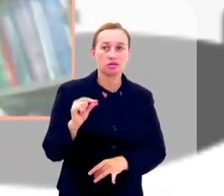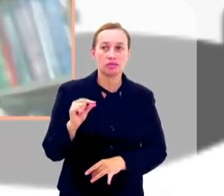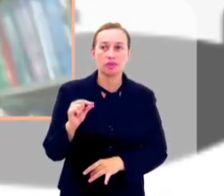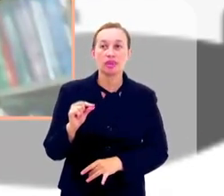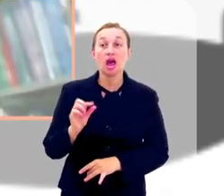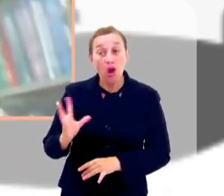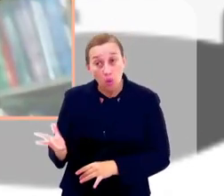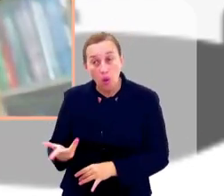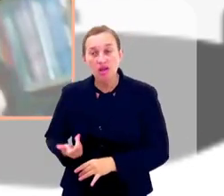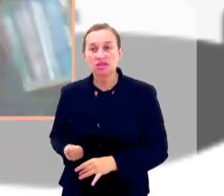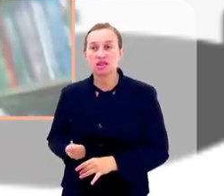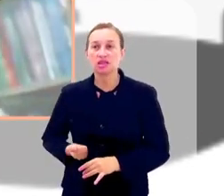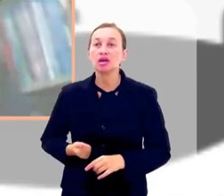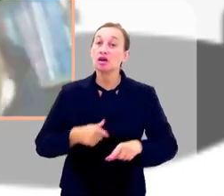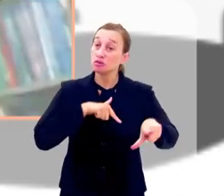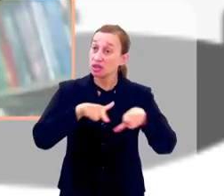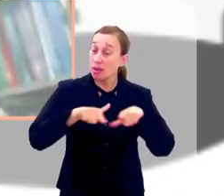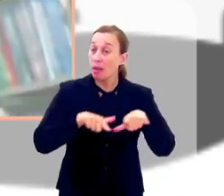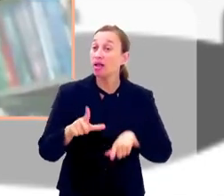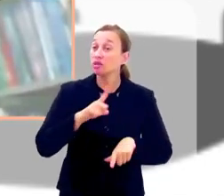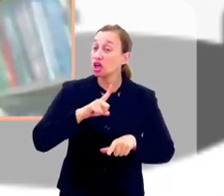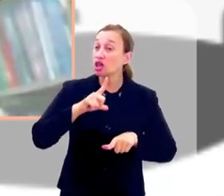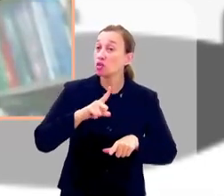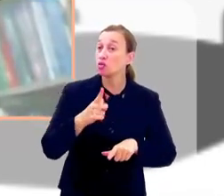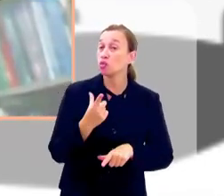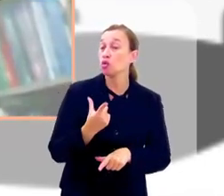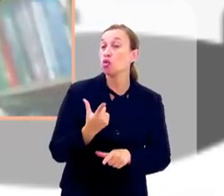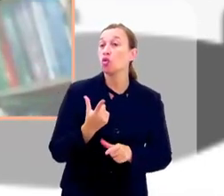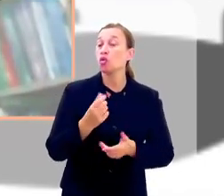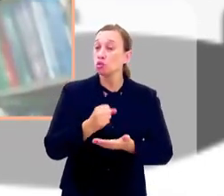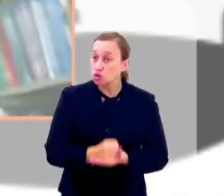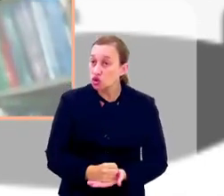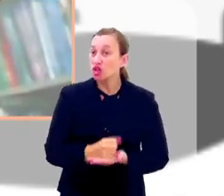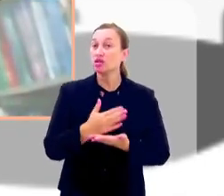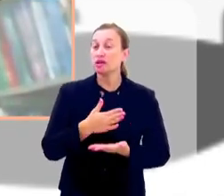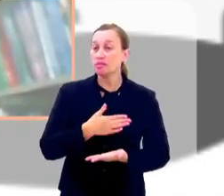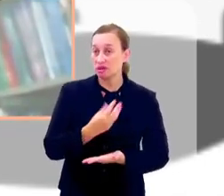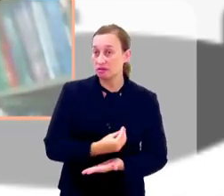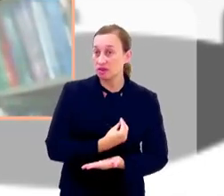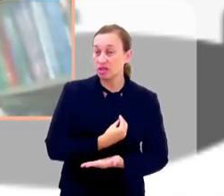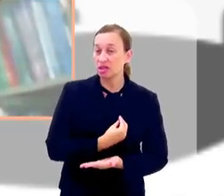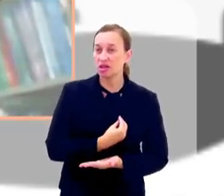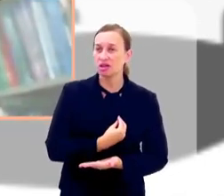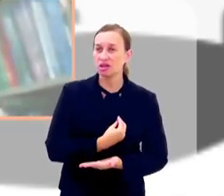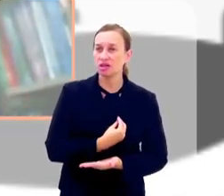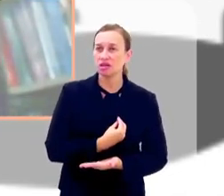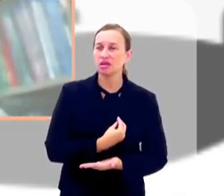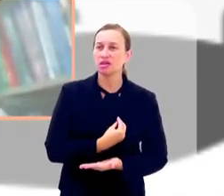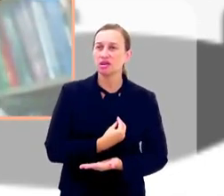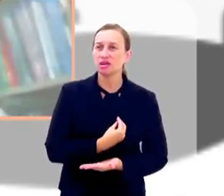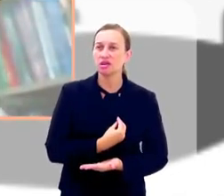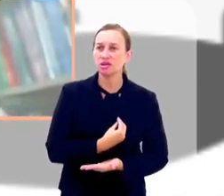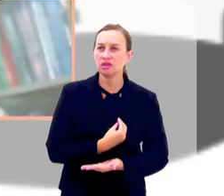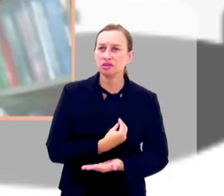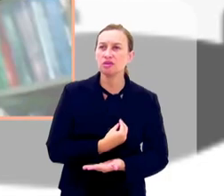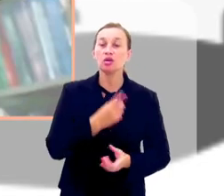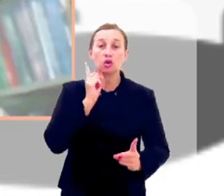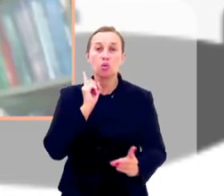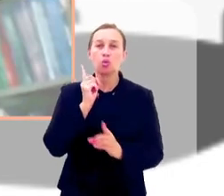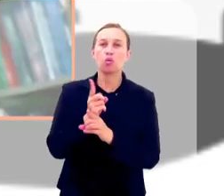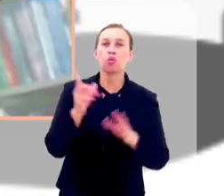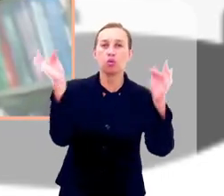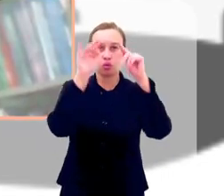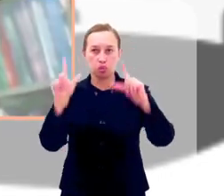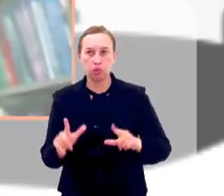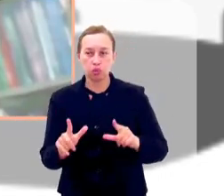é condição para que, através do trabalho, eu tenha o meu sustento, e tendo o meu sustento, eu possa ter dignidade e